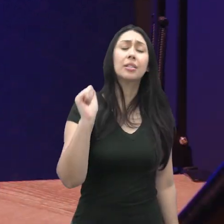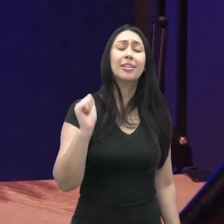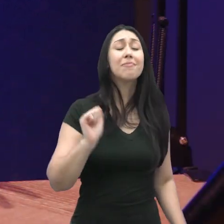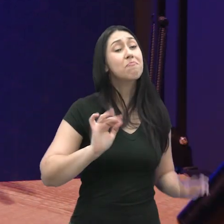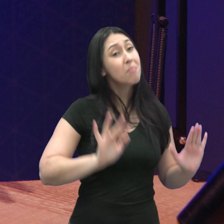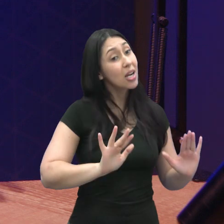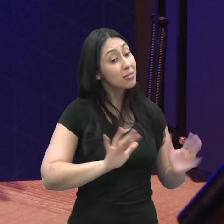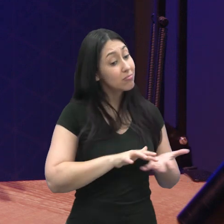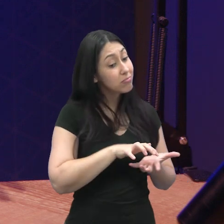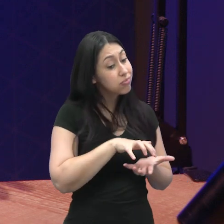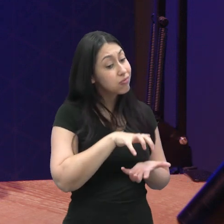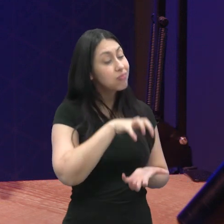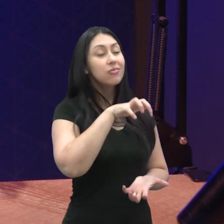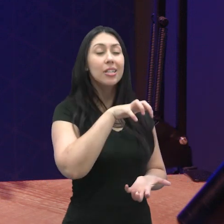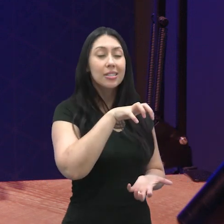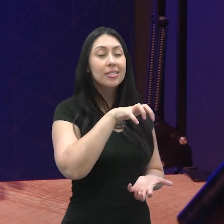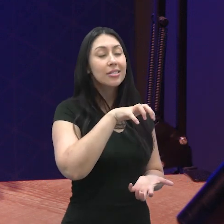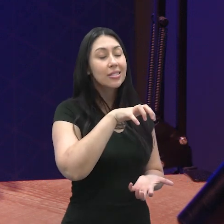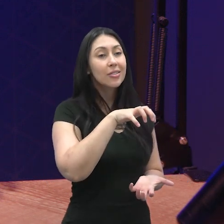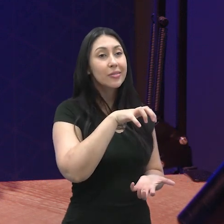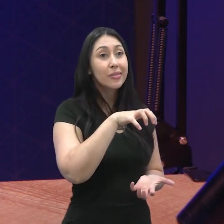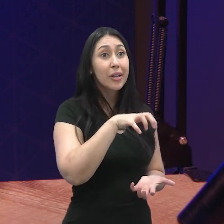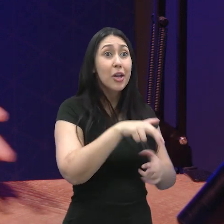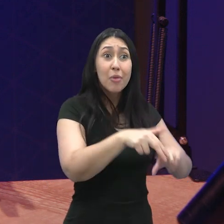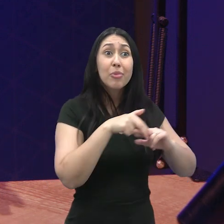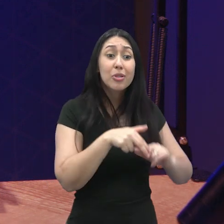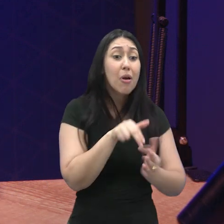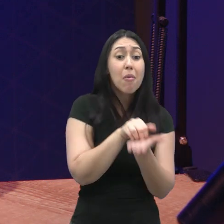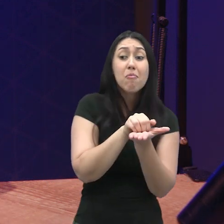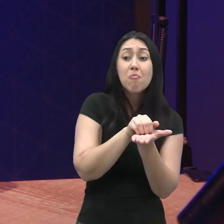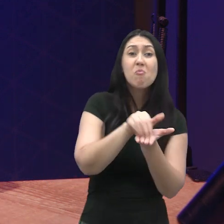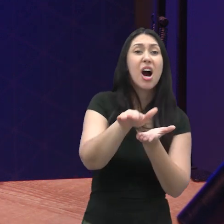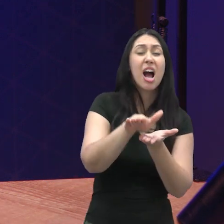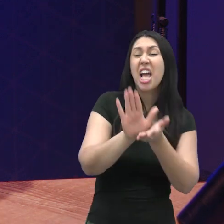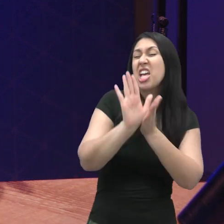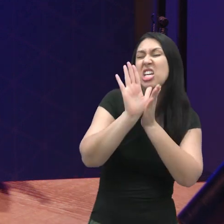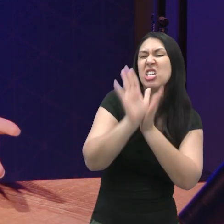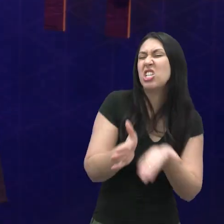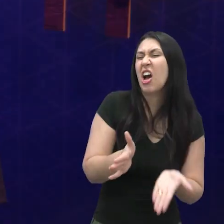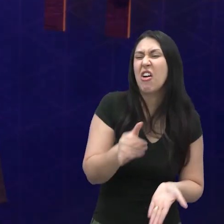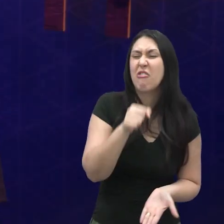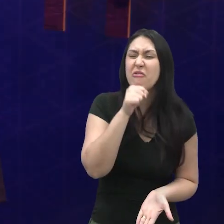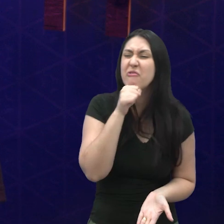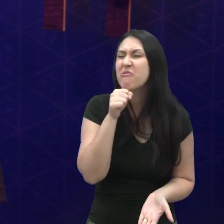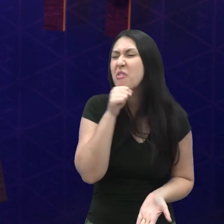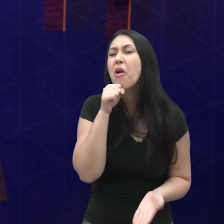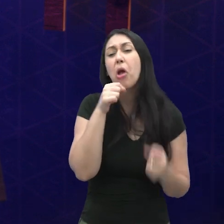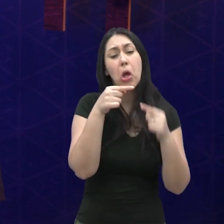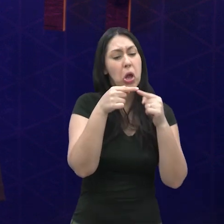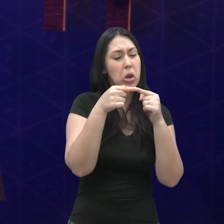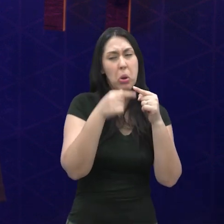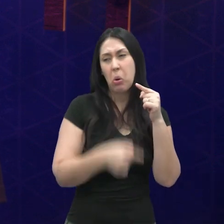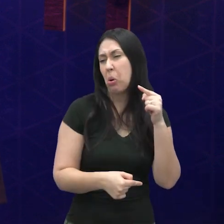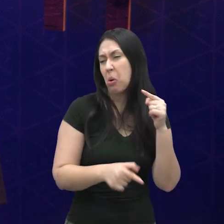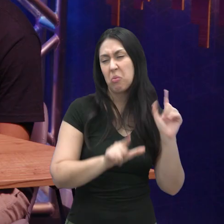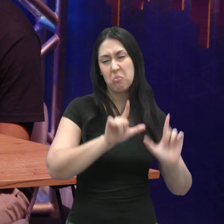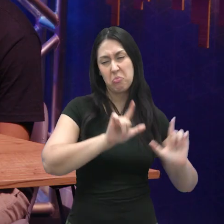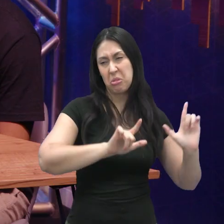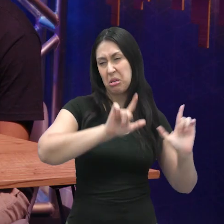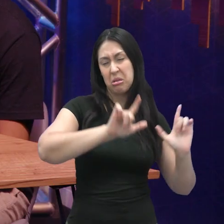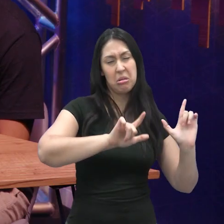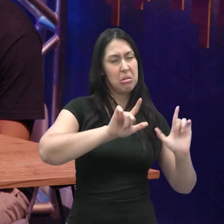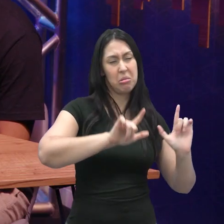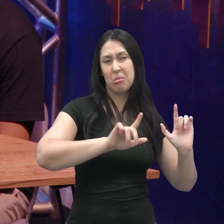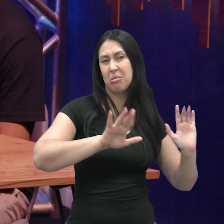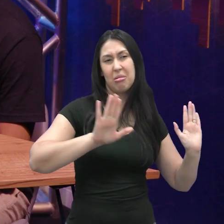chegou na velhice. E daí ela é demitida por estar velha demais e não caber mais dentro dos padrões,